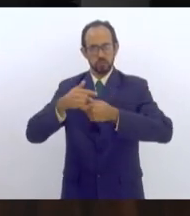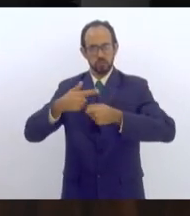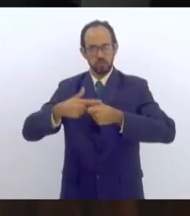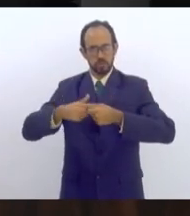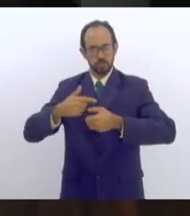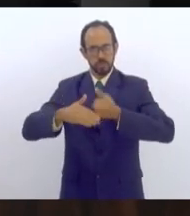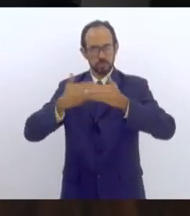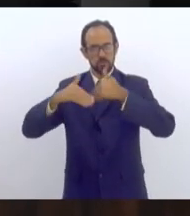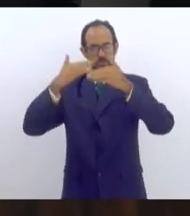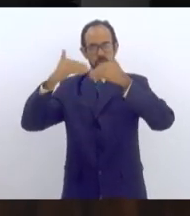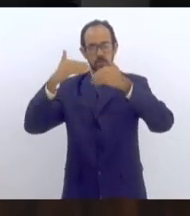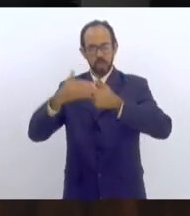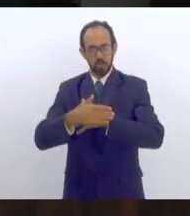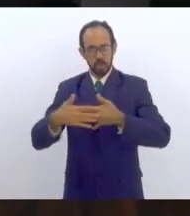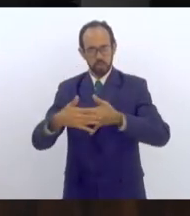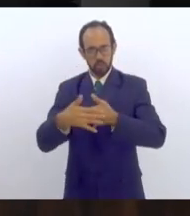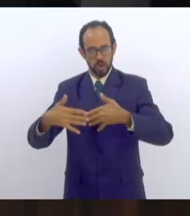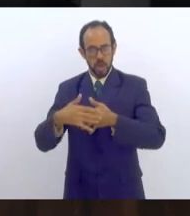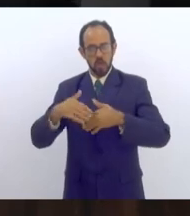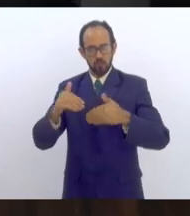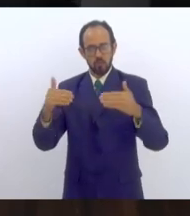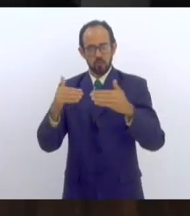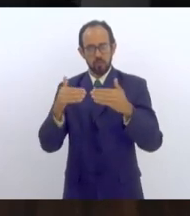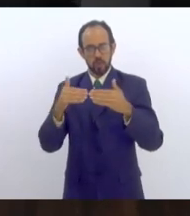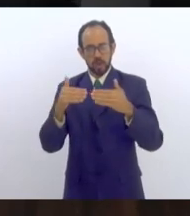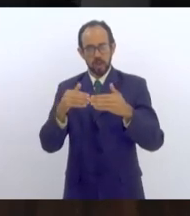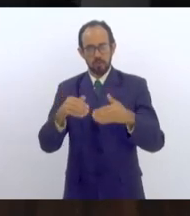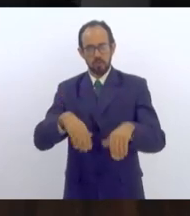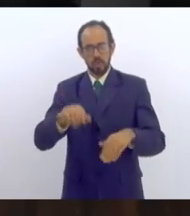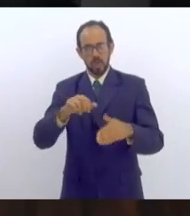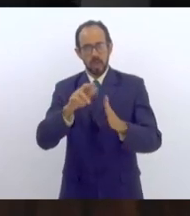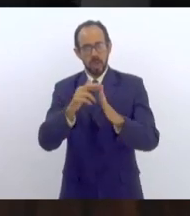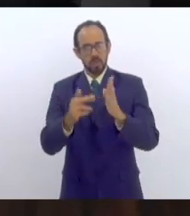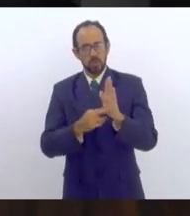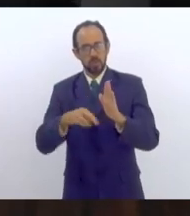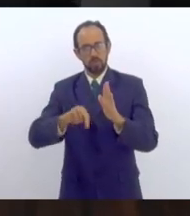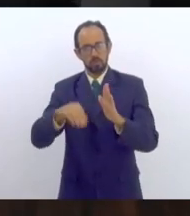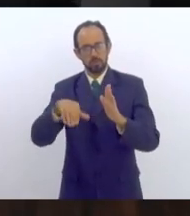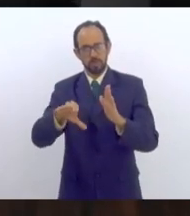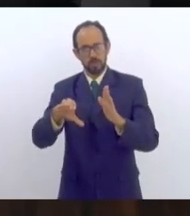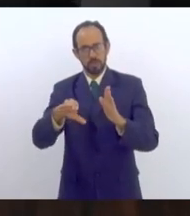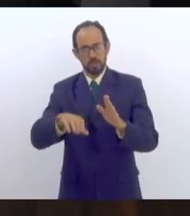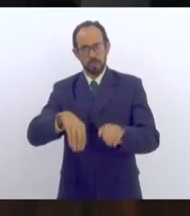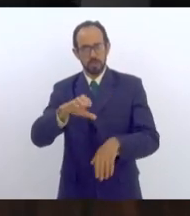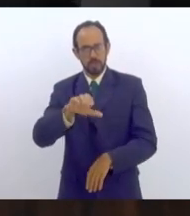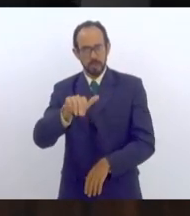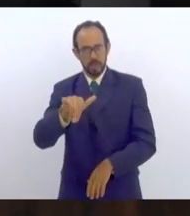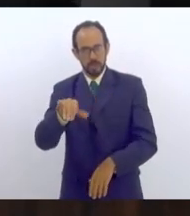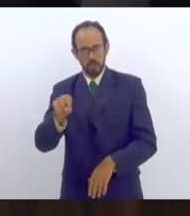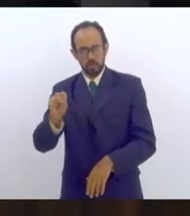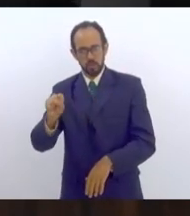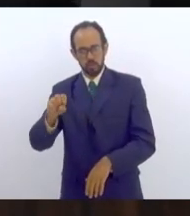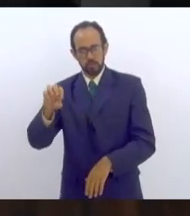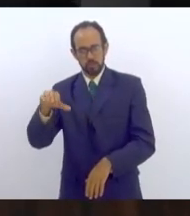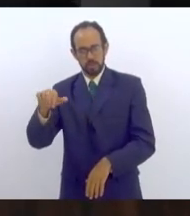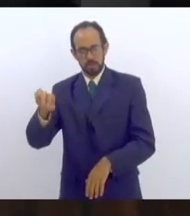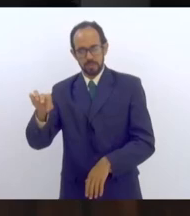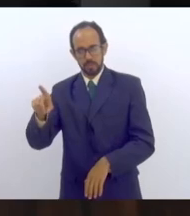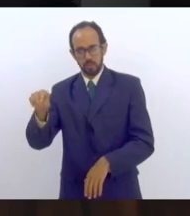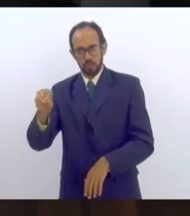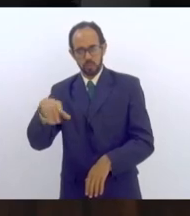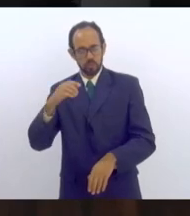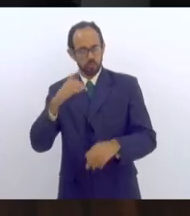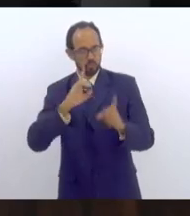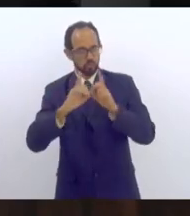Regional, favorável. Relatores, deputados Carlos Mink, Léo Vieira e Carlos Macedo. Em discussão, para discutir,